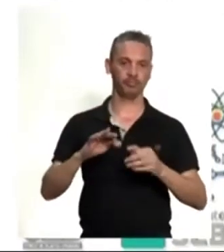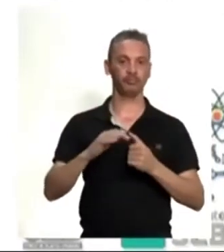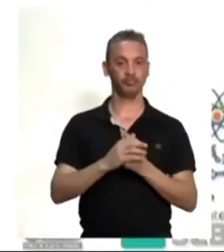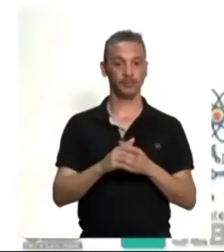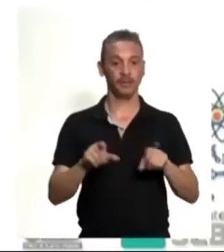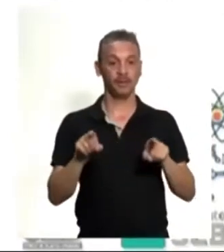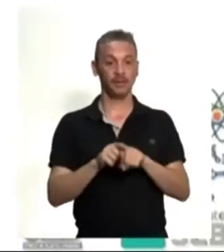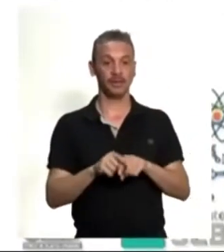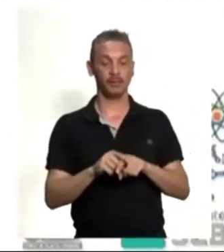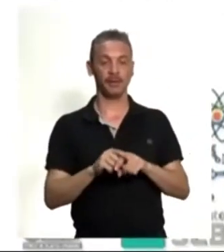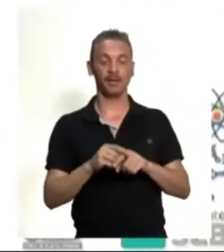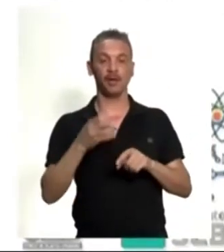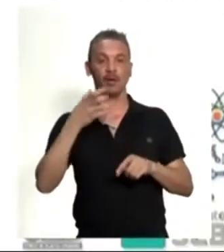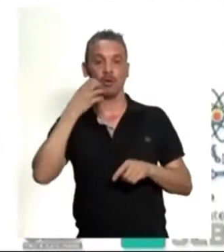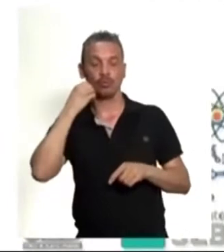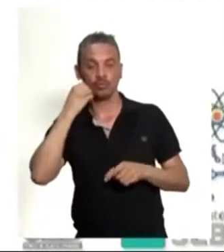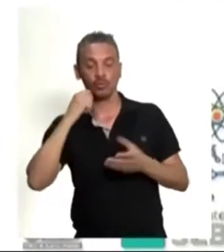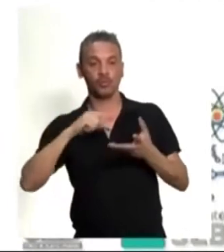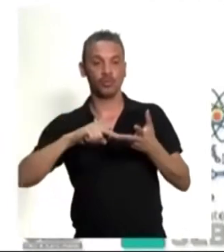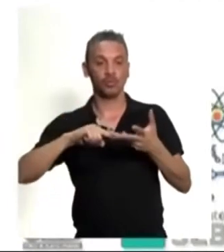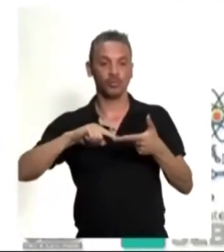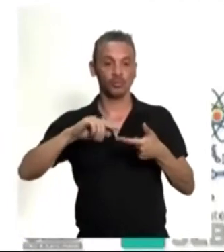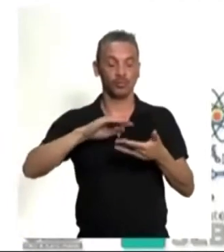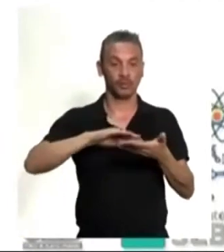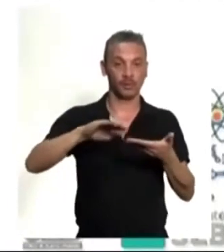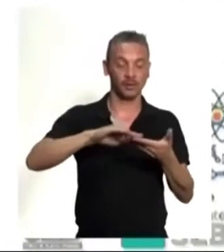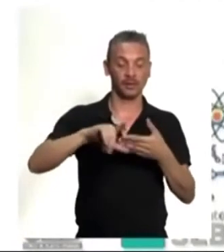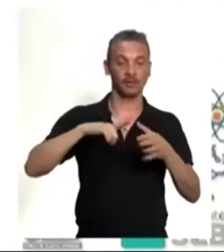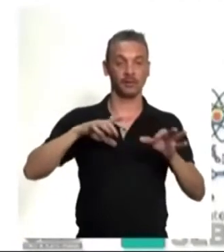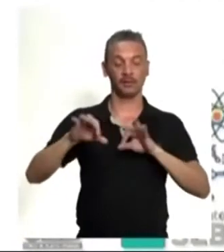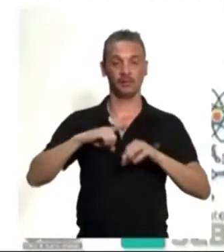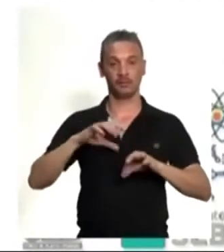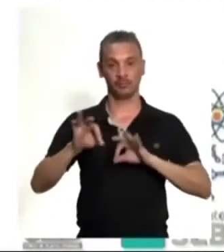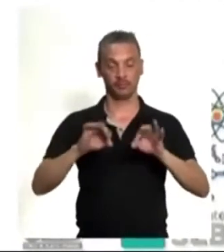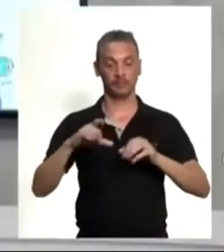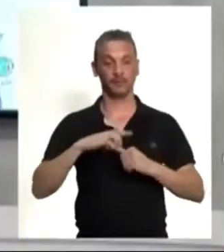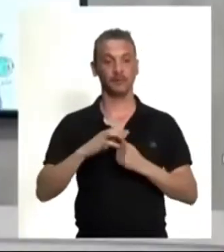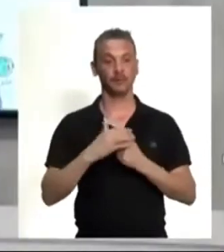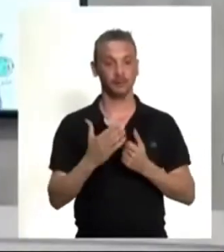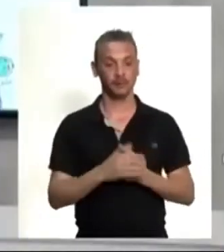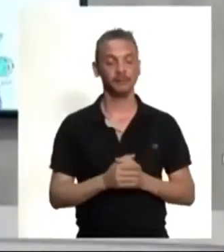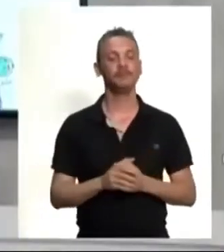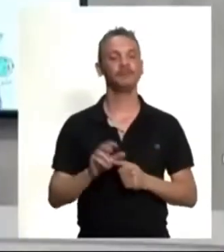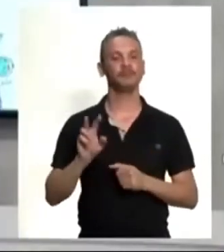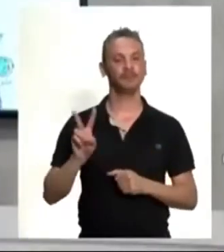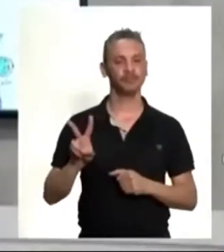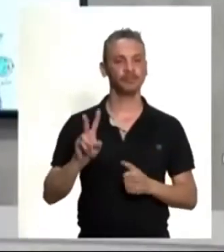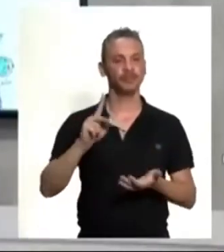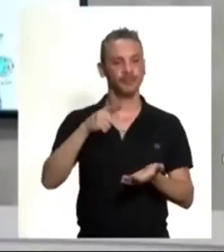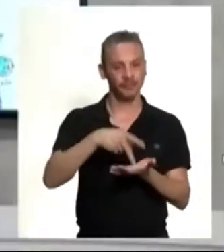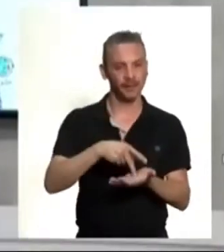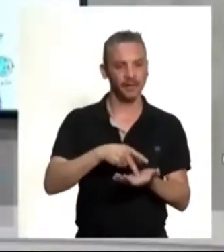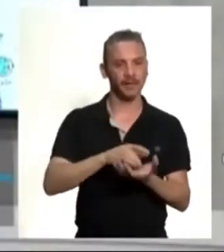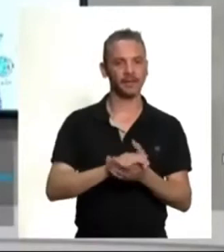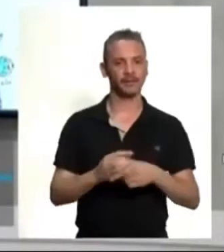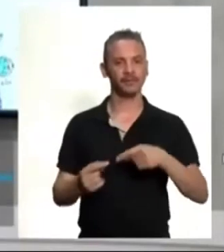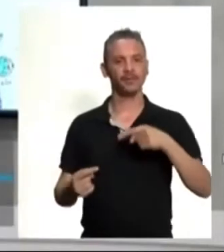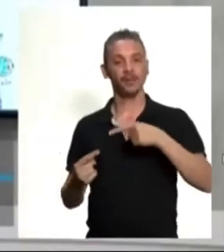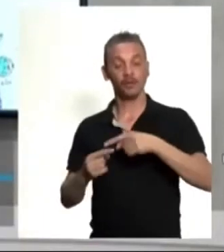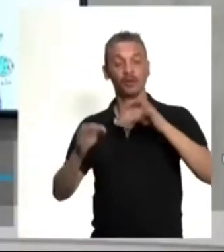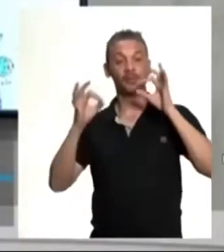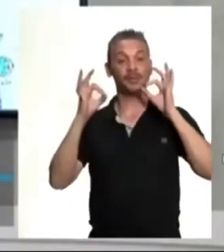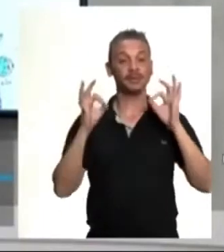infraestrutura, de demanda para o consumo e de oferta de mão de obra. Corretíssimo. Olha como isso sintetiza muito